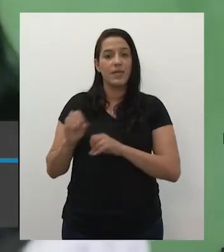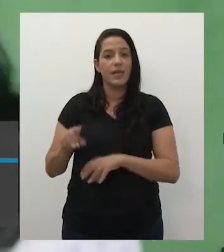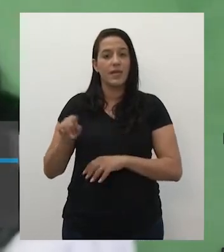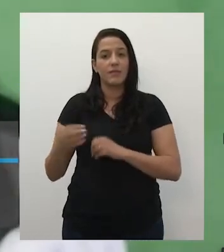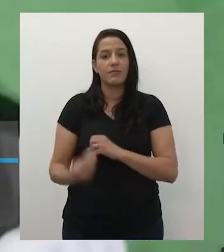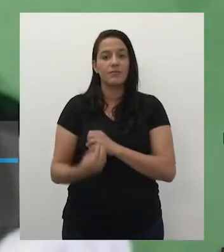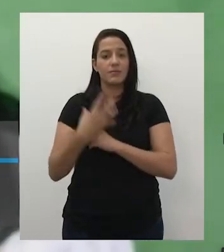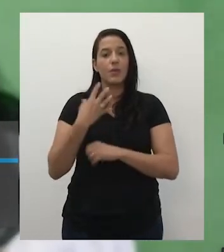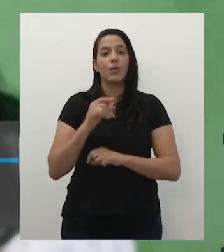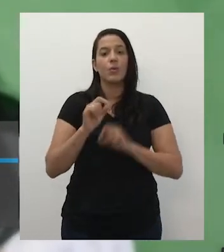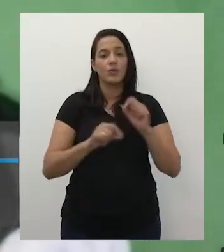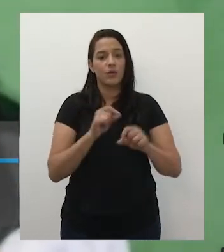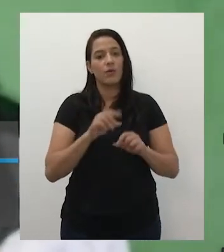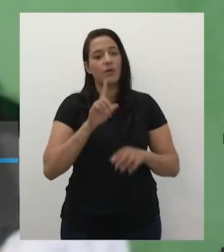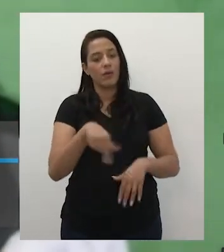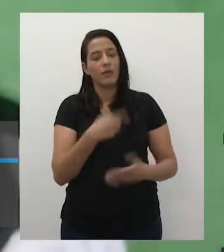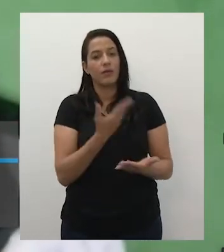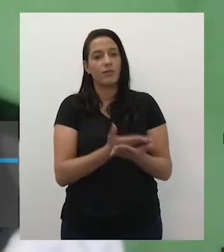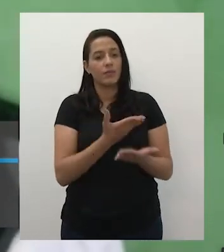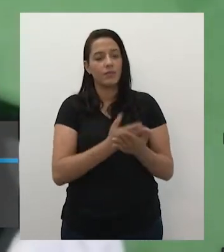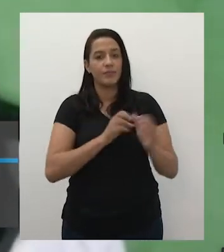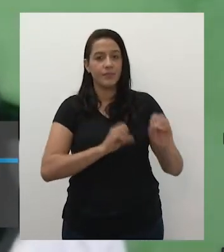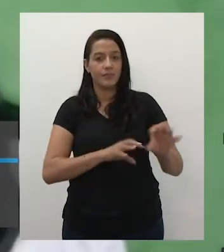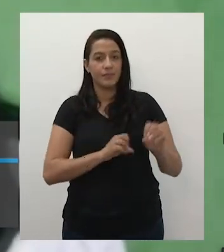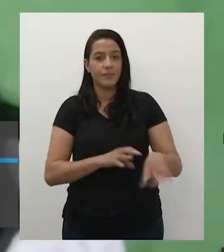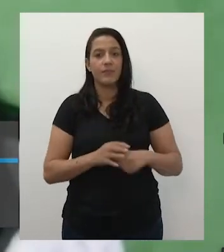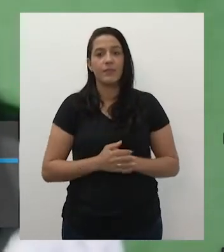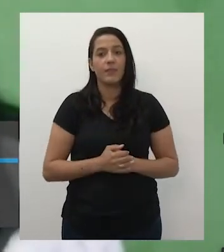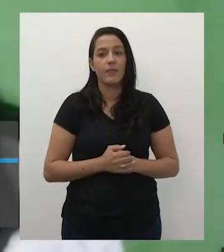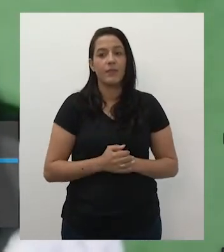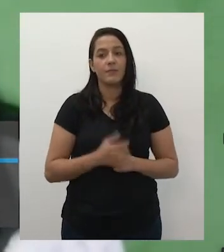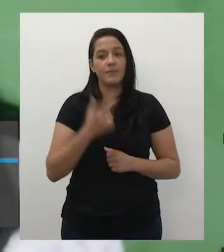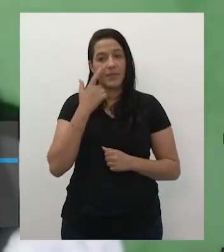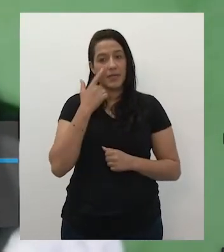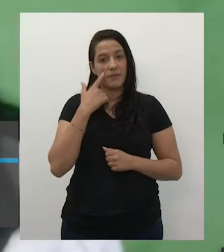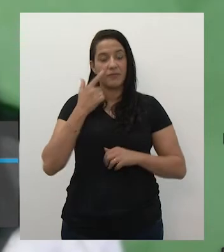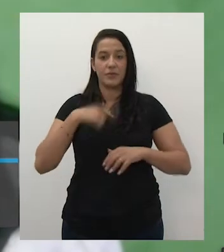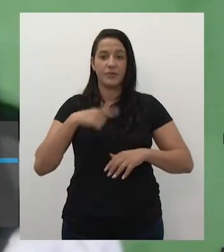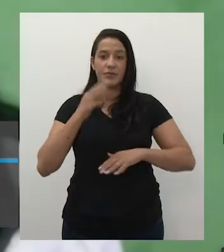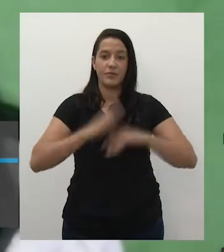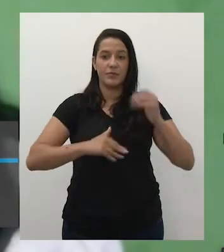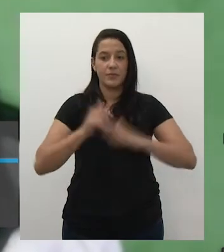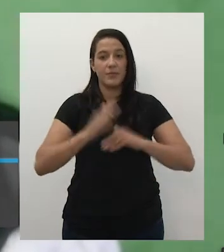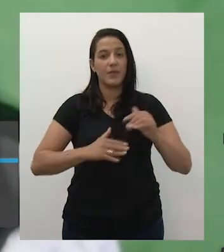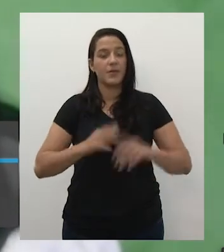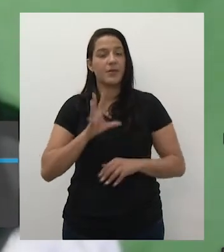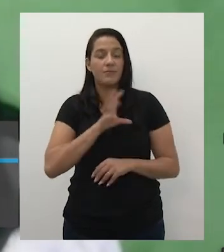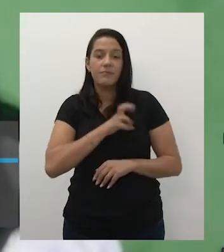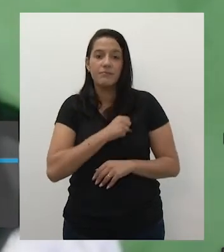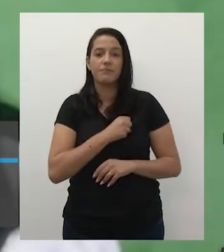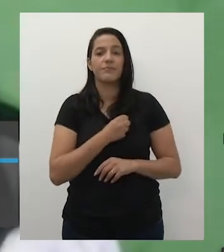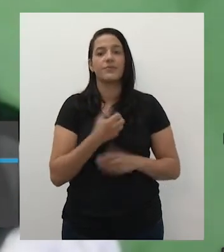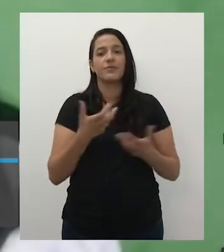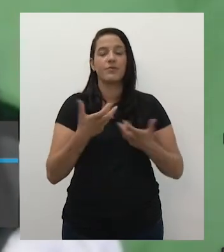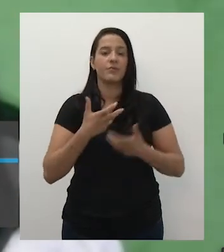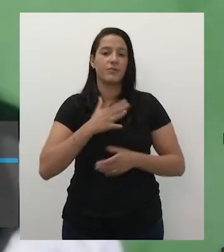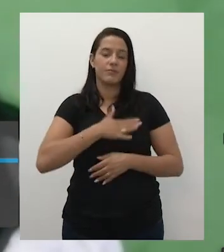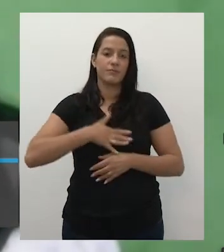a minha macrocompetência. Sou Terezinha Delfino, estou na rede pública há 27 anos. Eu fiz o